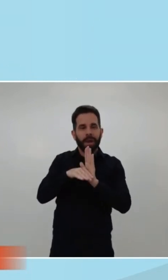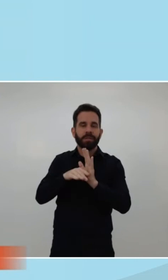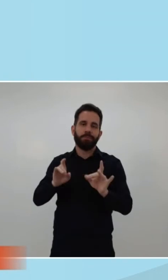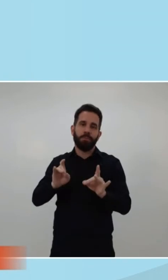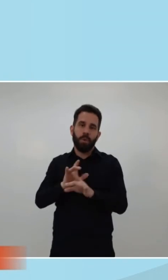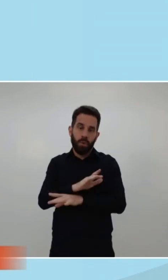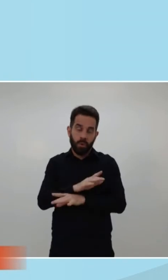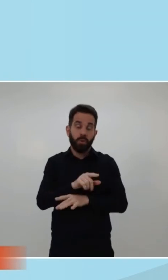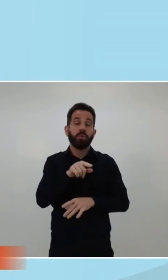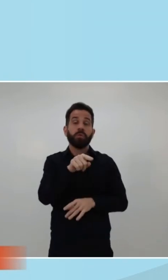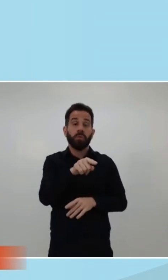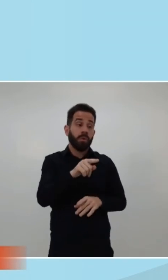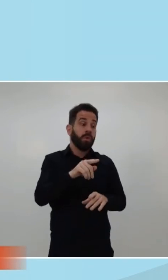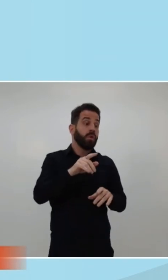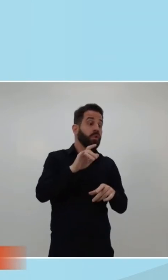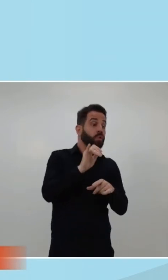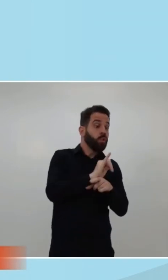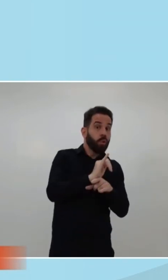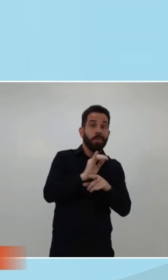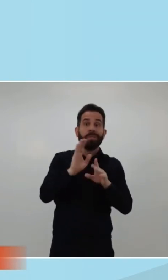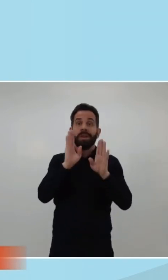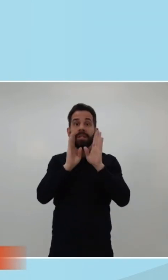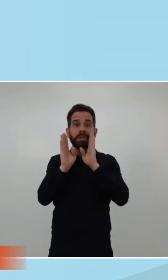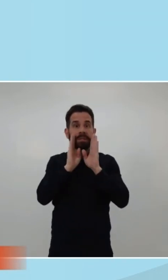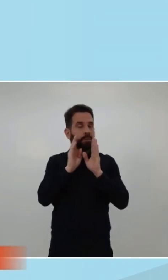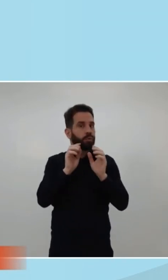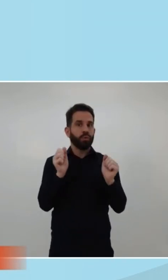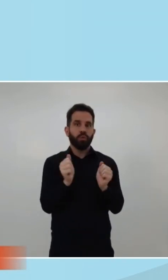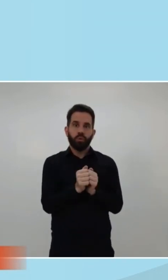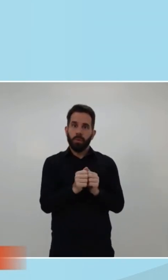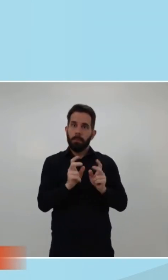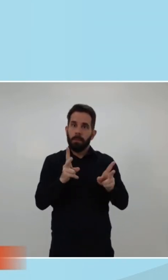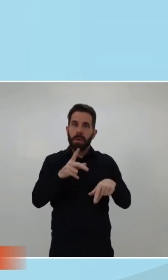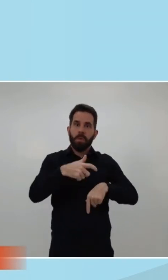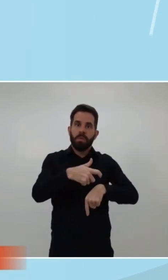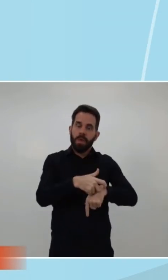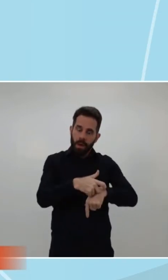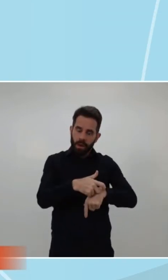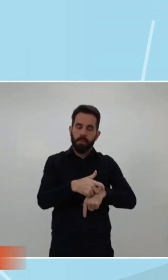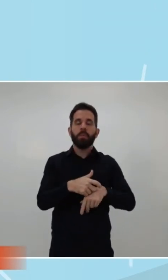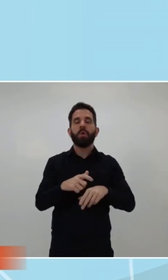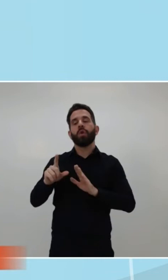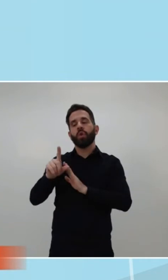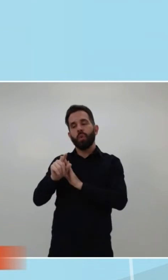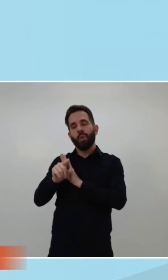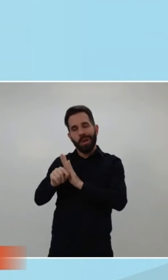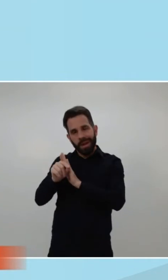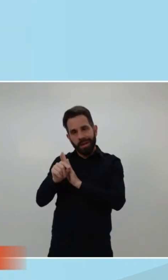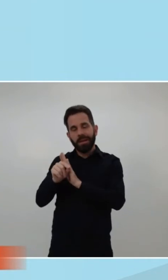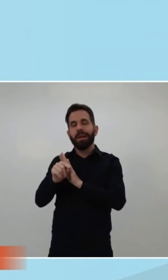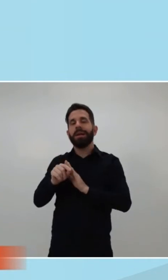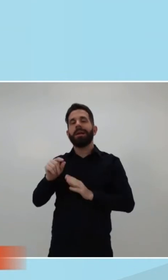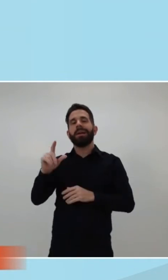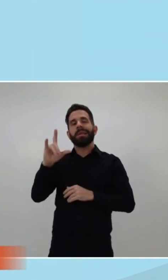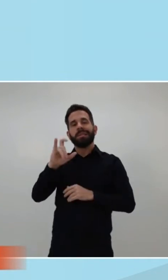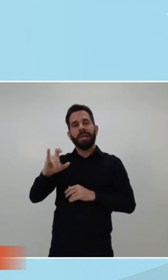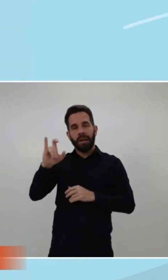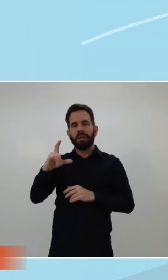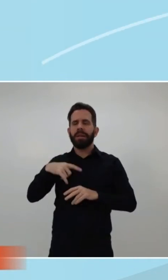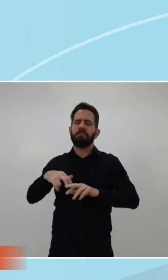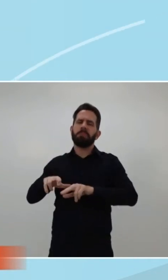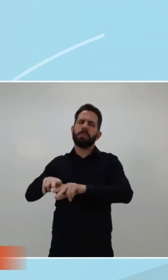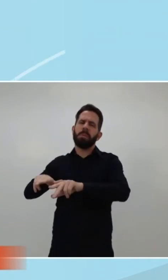Facebook, simultaneamente. Além disso, nós temos também Twitter e Instagram, onde você confere as novidades da nossa